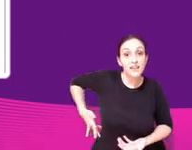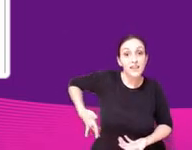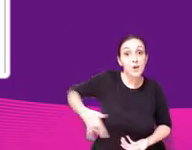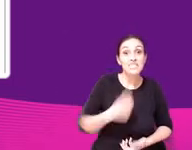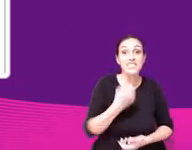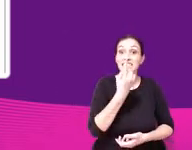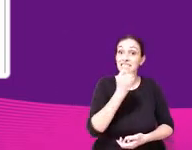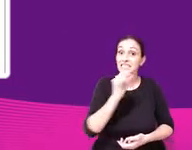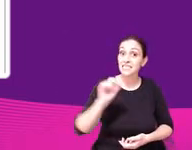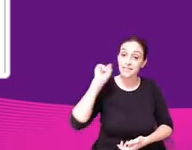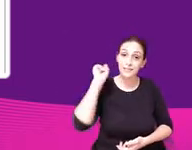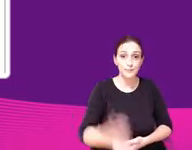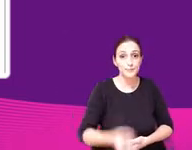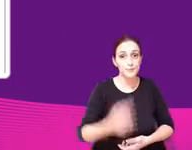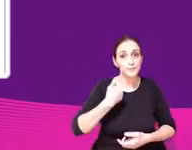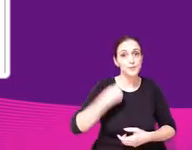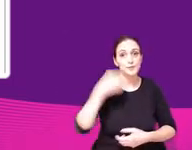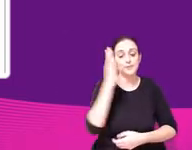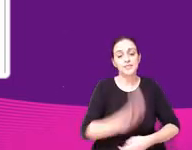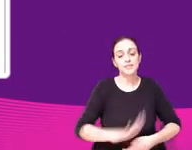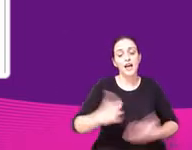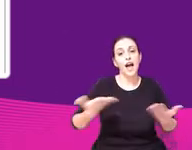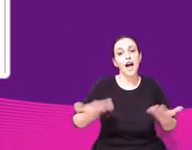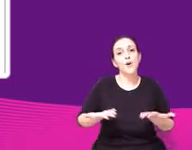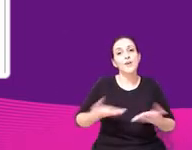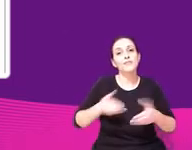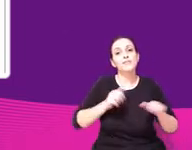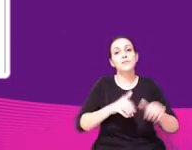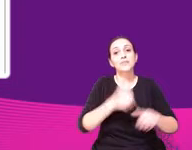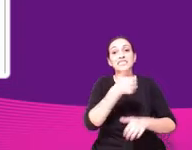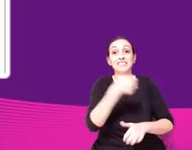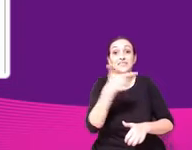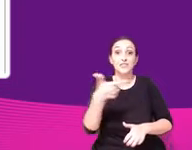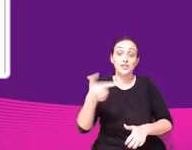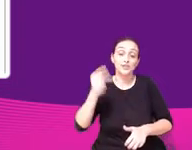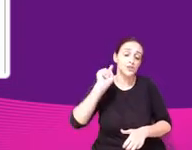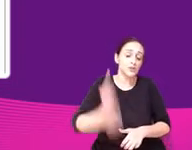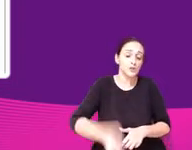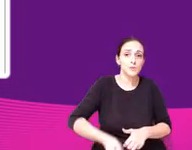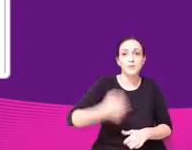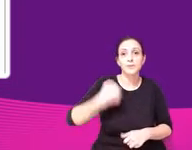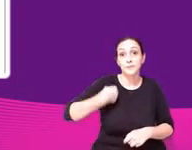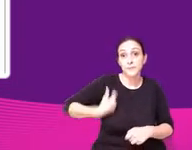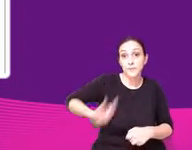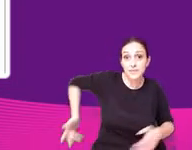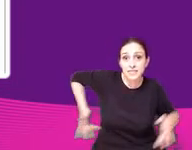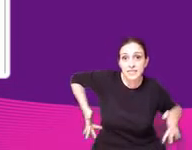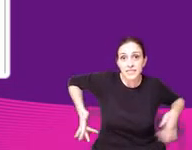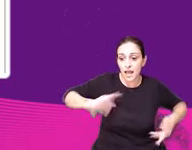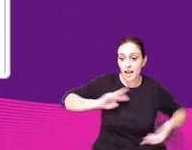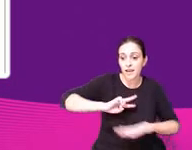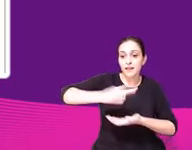agora, em final de setembro, nós estamos com 122 mil transplantes renais realizados.